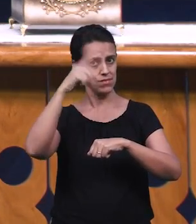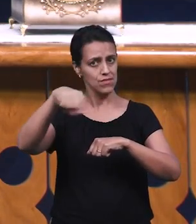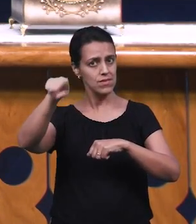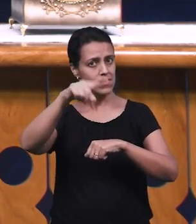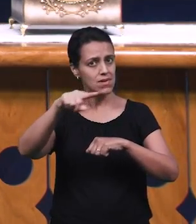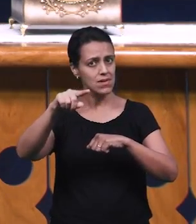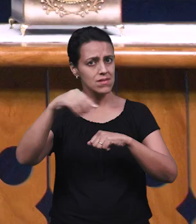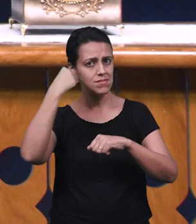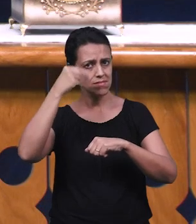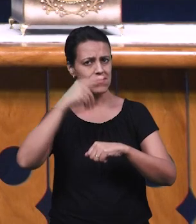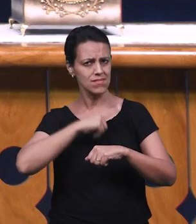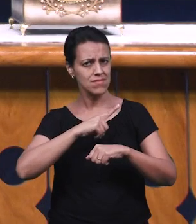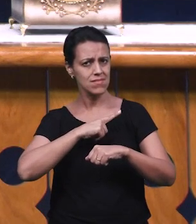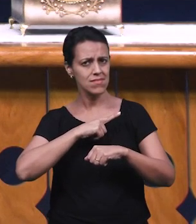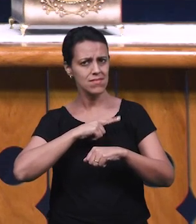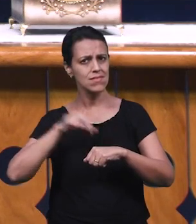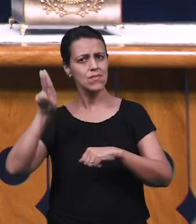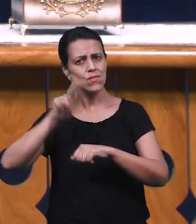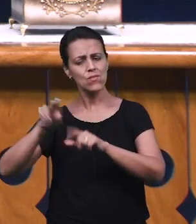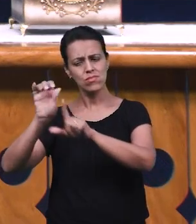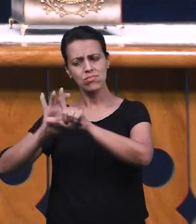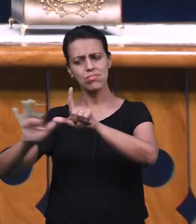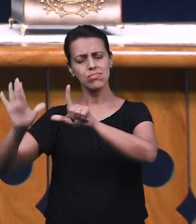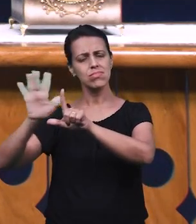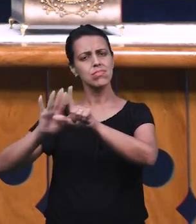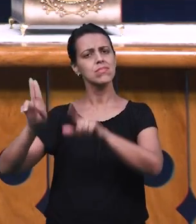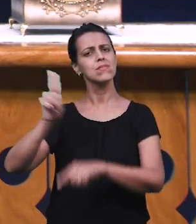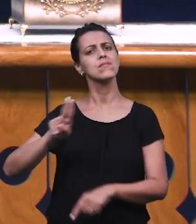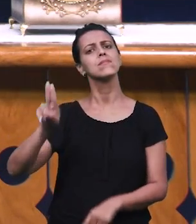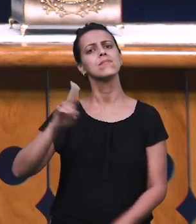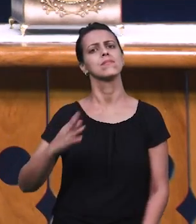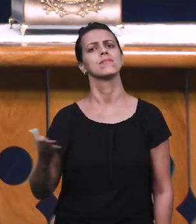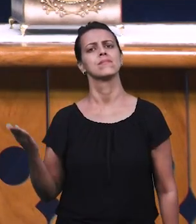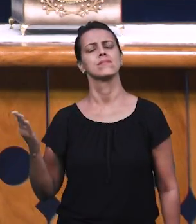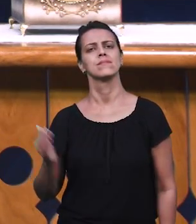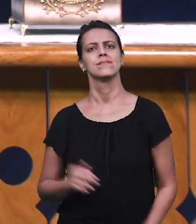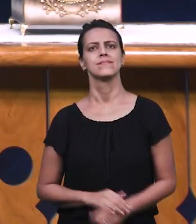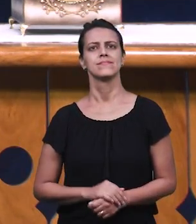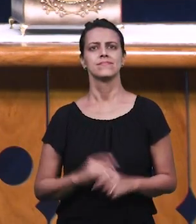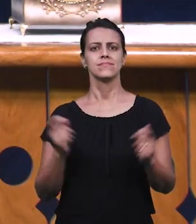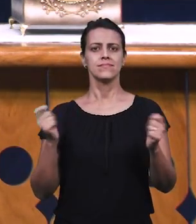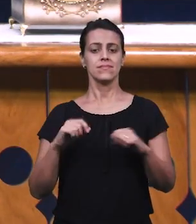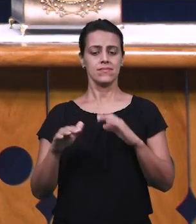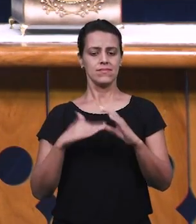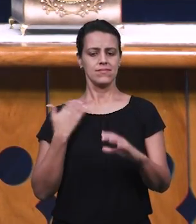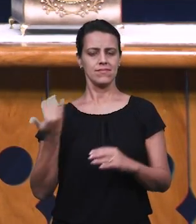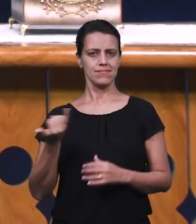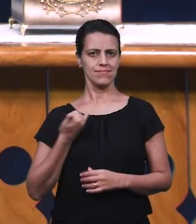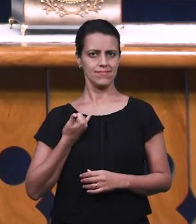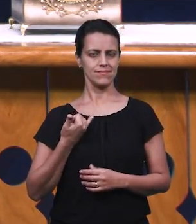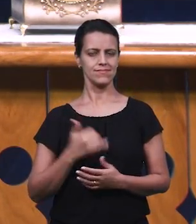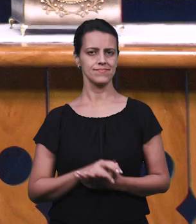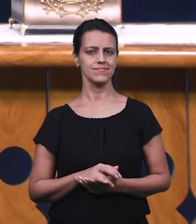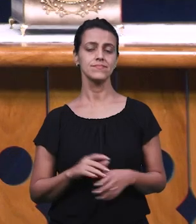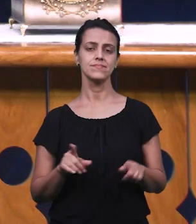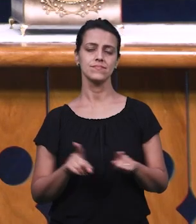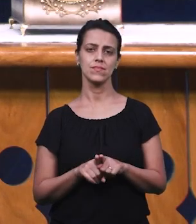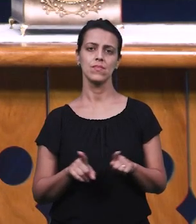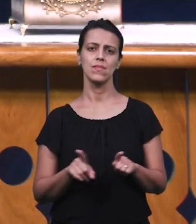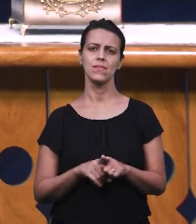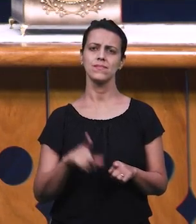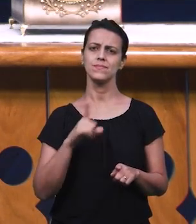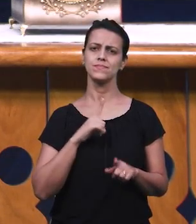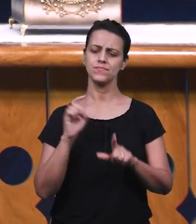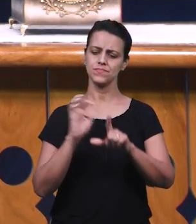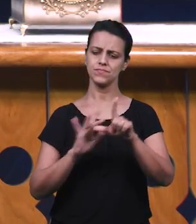uma experiência para contar, use aí esse QR Code e fale conosco. Também